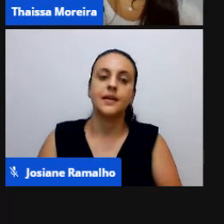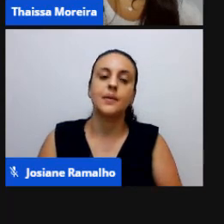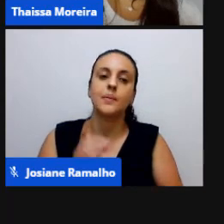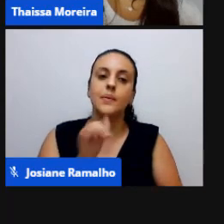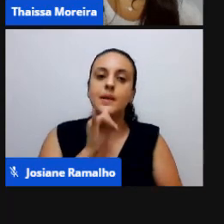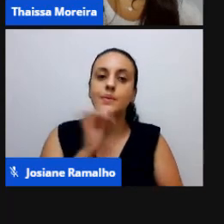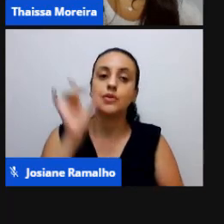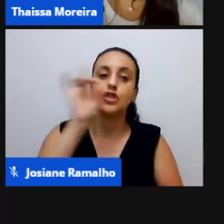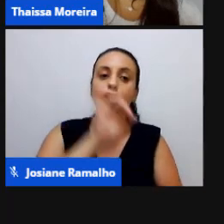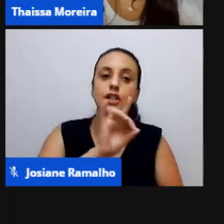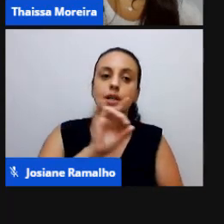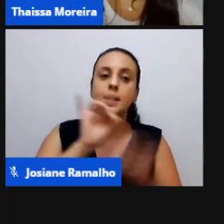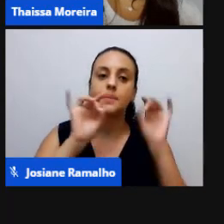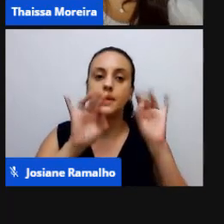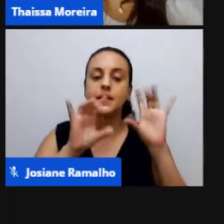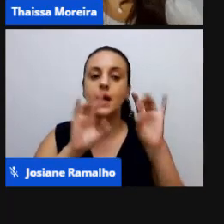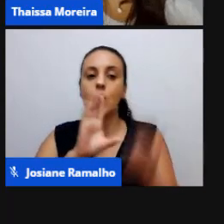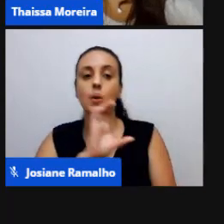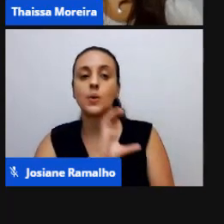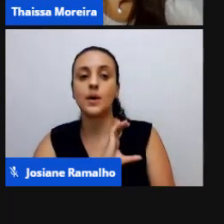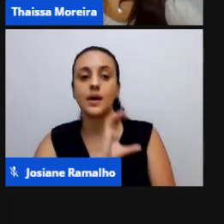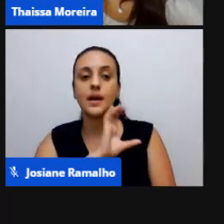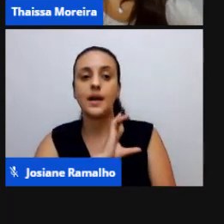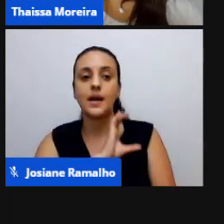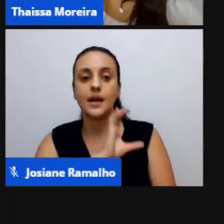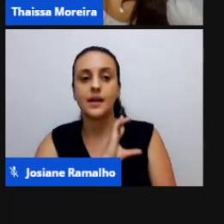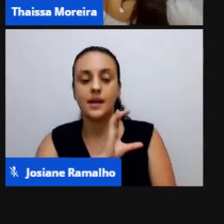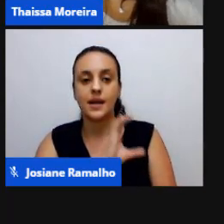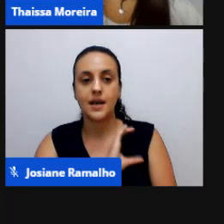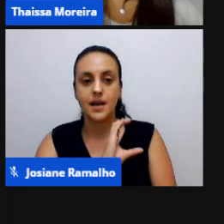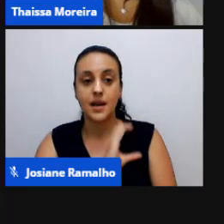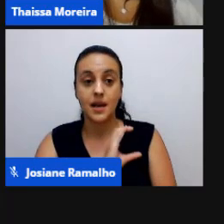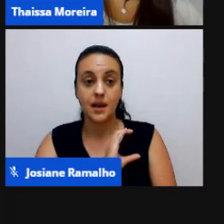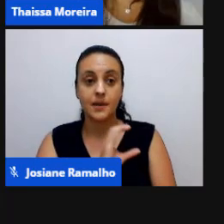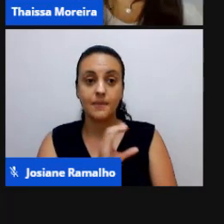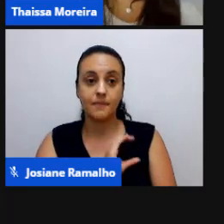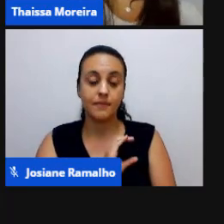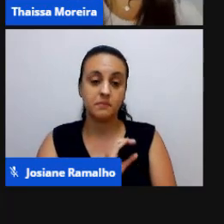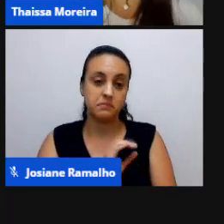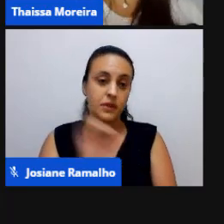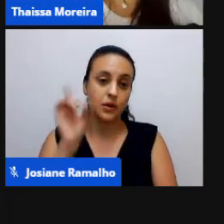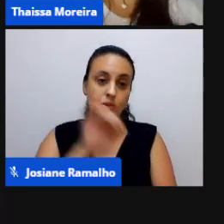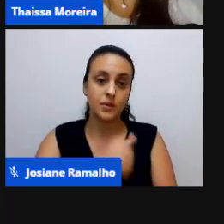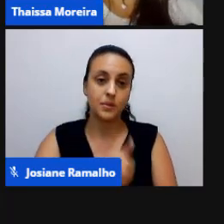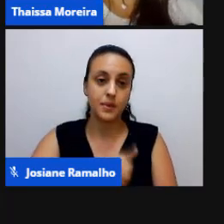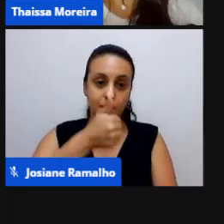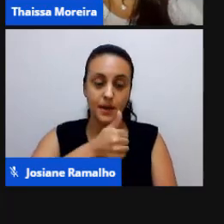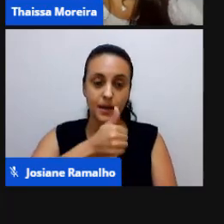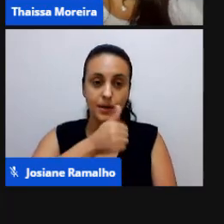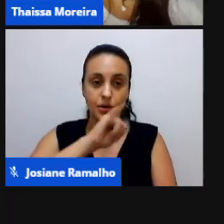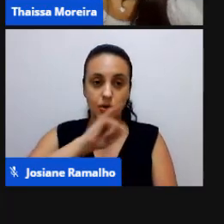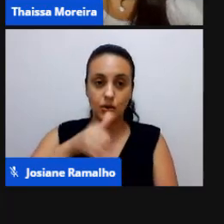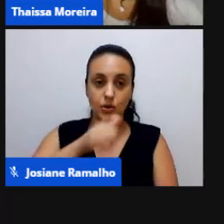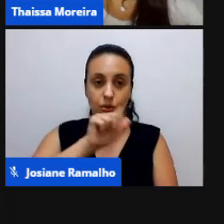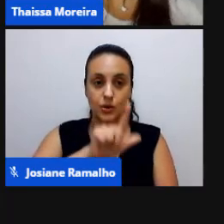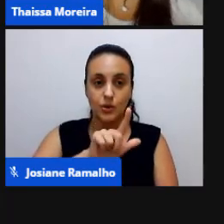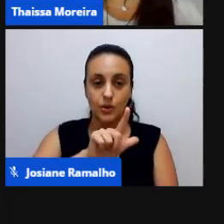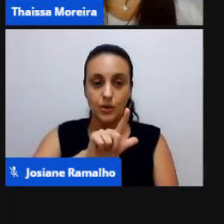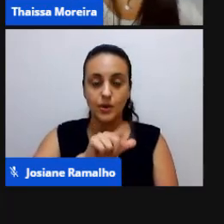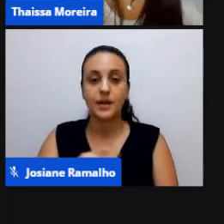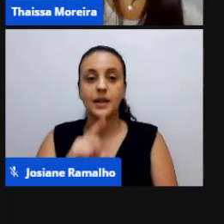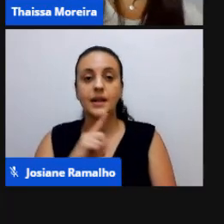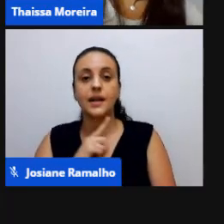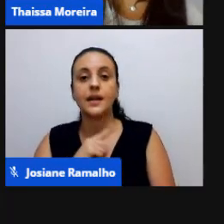Canadá, que é uma data que é celebrada no dia 1º de julho. Temos Grandma's